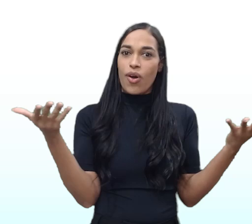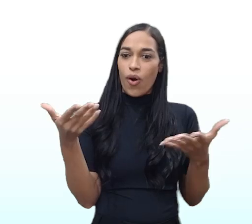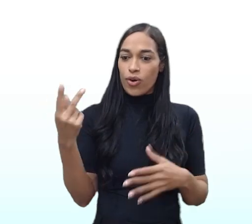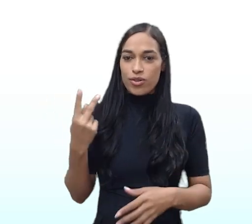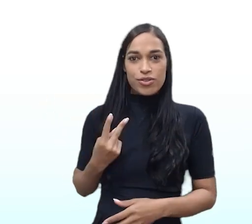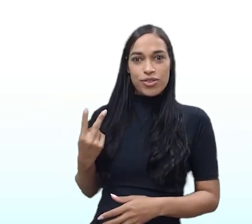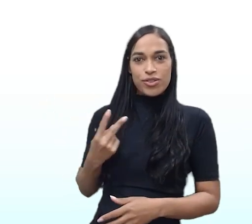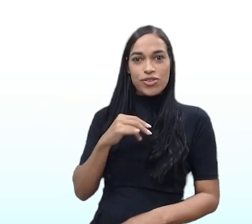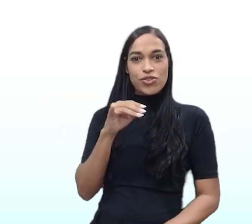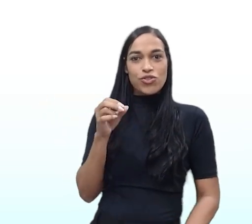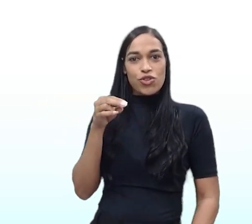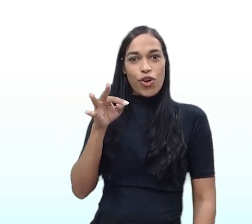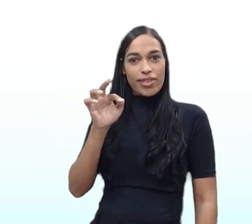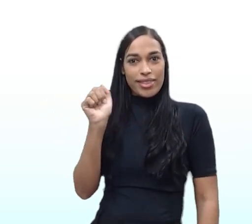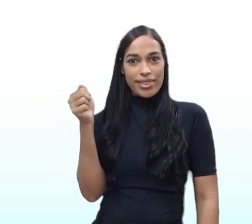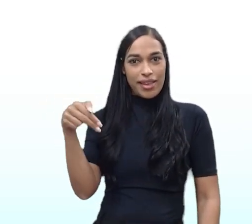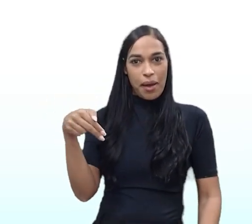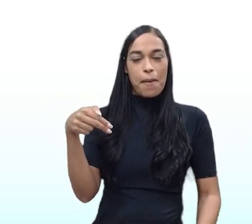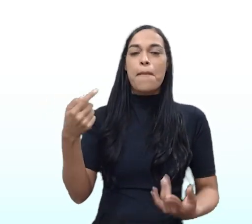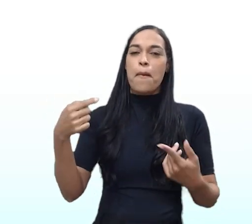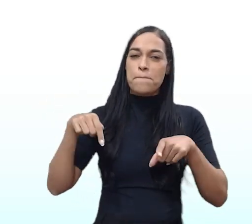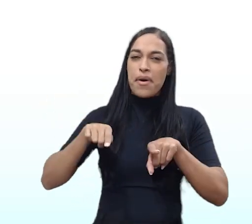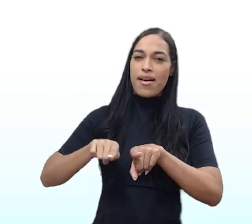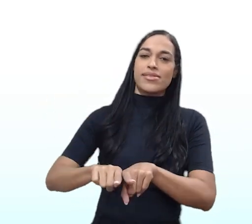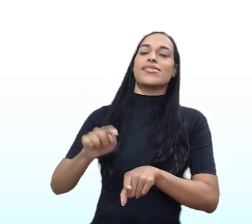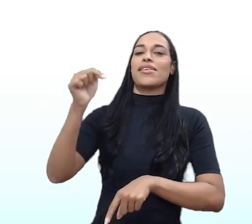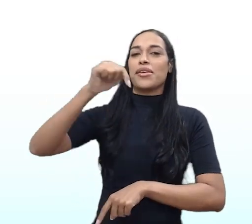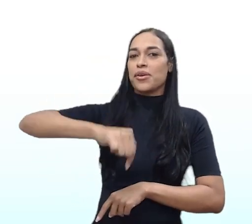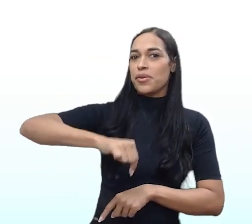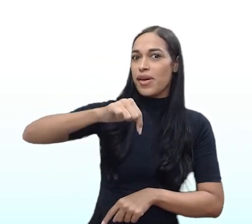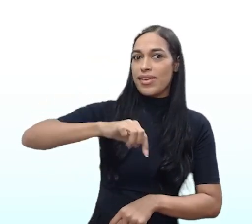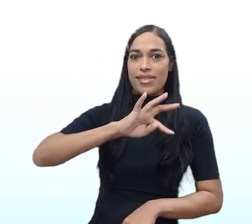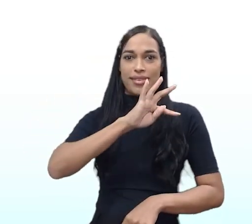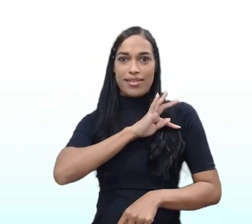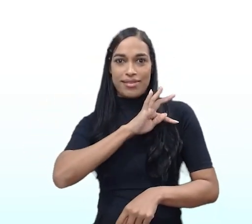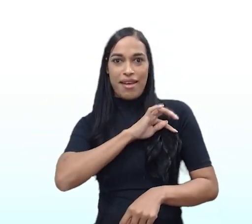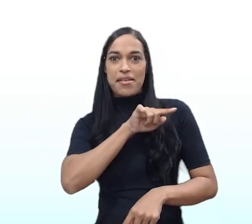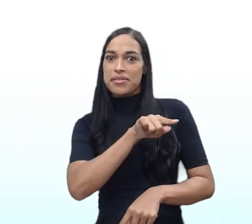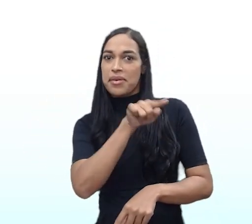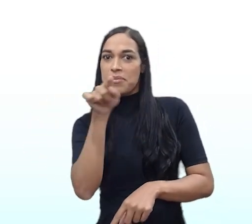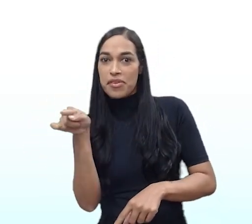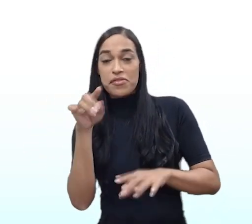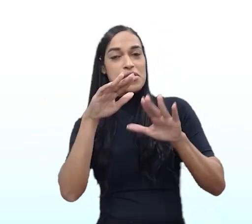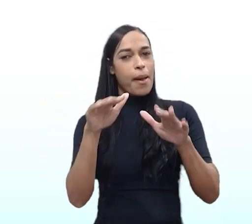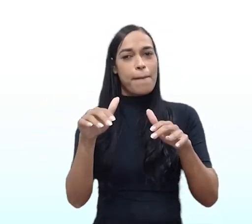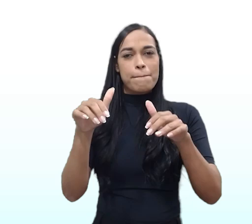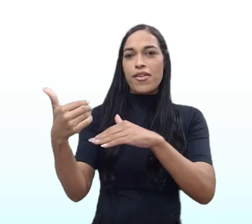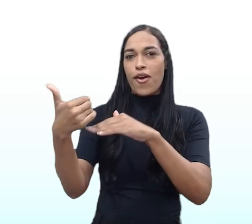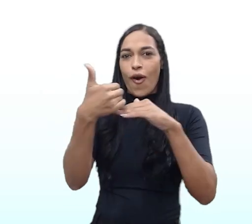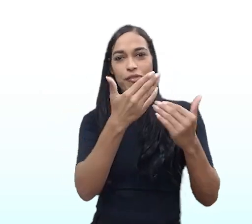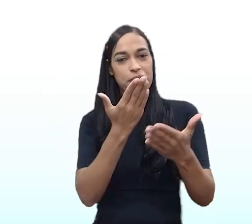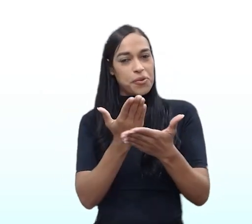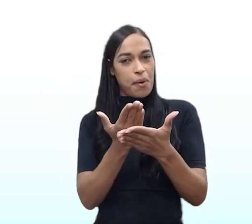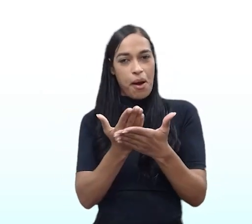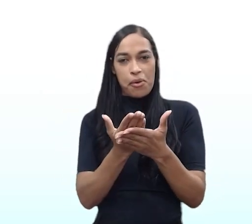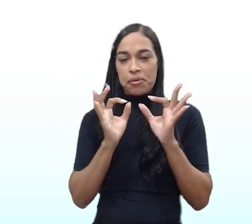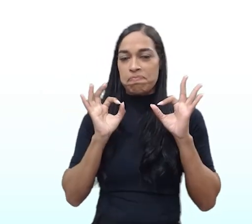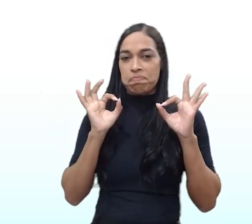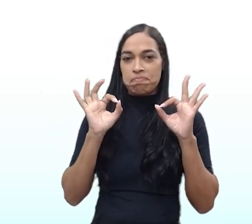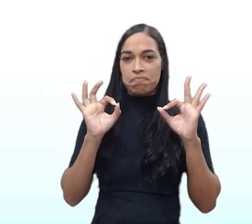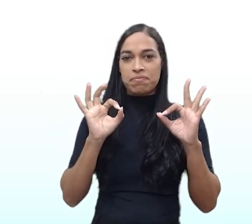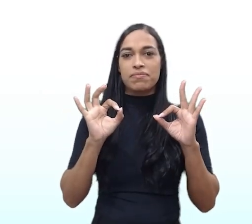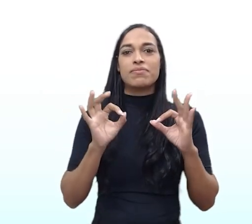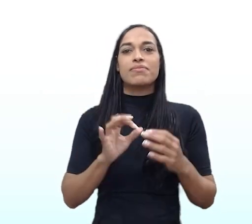e Jonathan, meu parceiraço aí da técnica, para poder fornecer para vocês a melhor videoaula possível. Então, segue